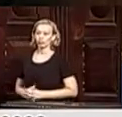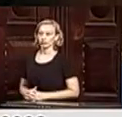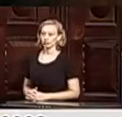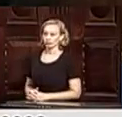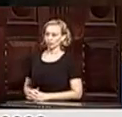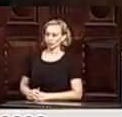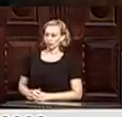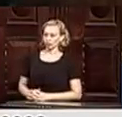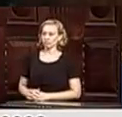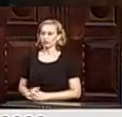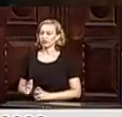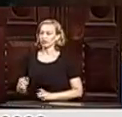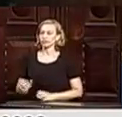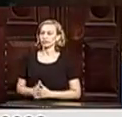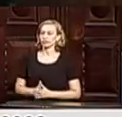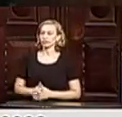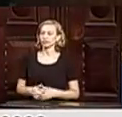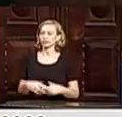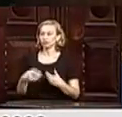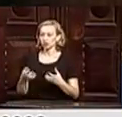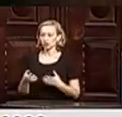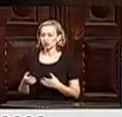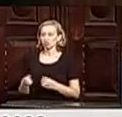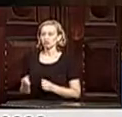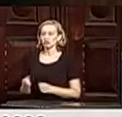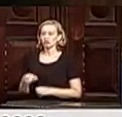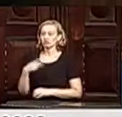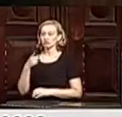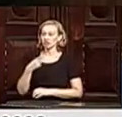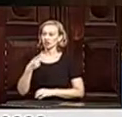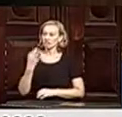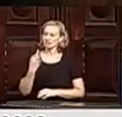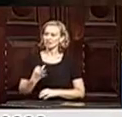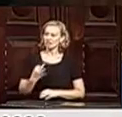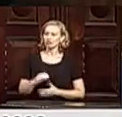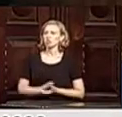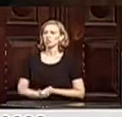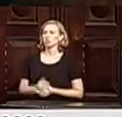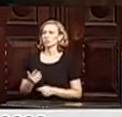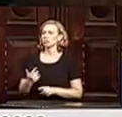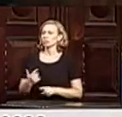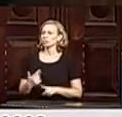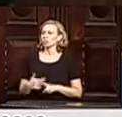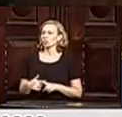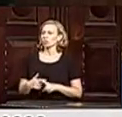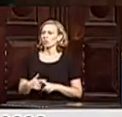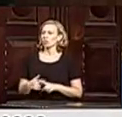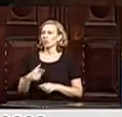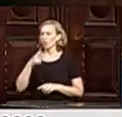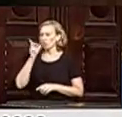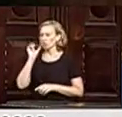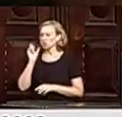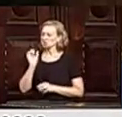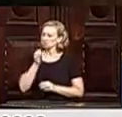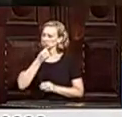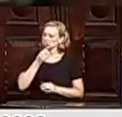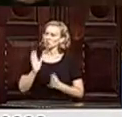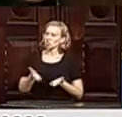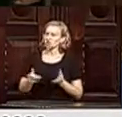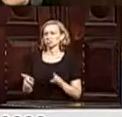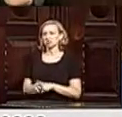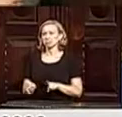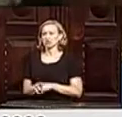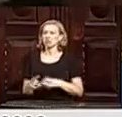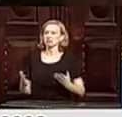hora de cumprir, não cumpre. Então, eu quero deixar isso claro, a minha indignação com relação à sessão de ontem e também à sessão de hoje. Mas eu vou aproveitar,